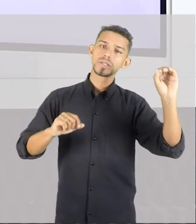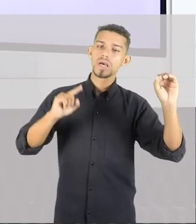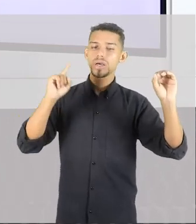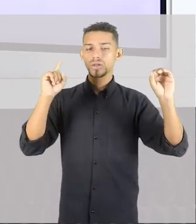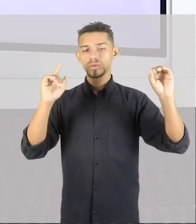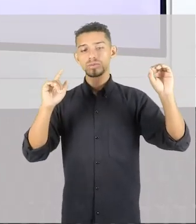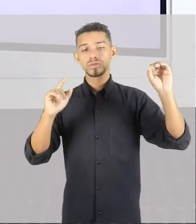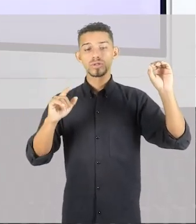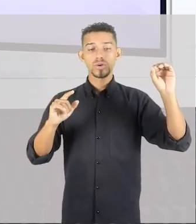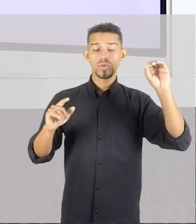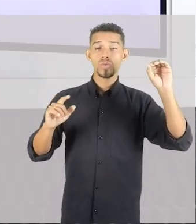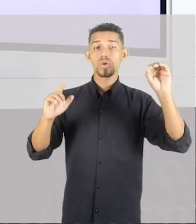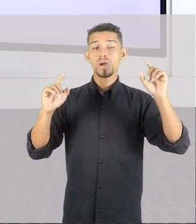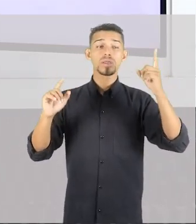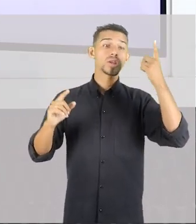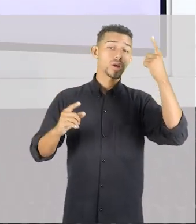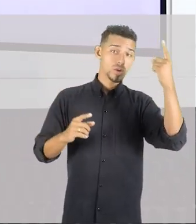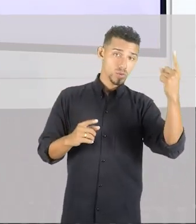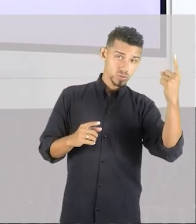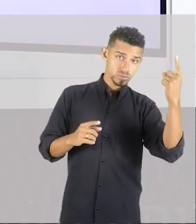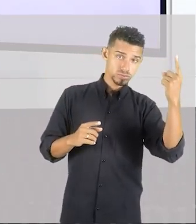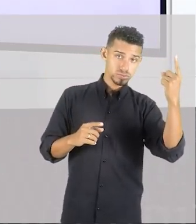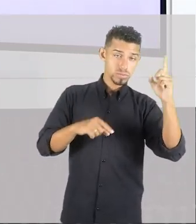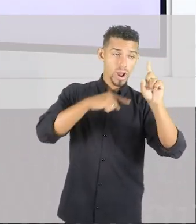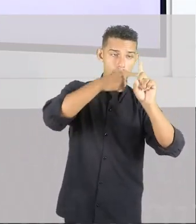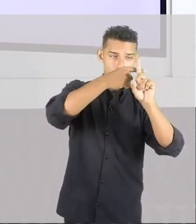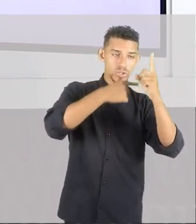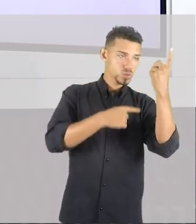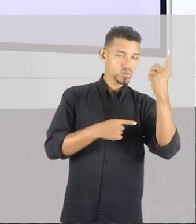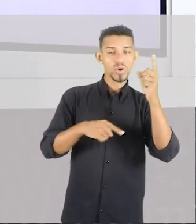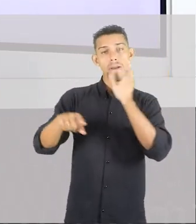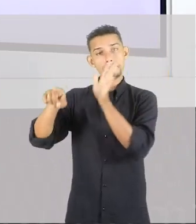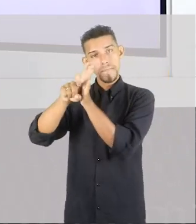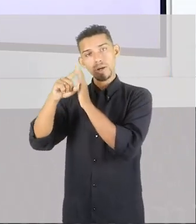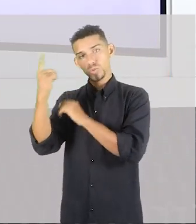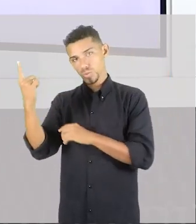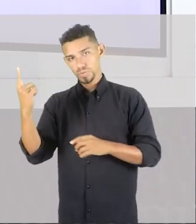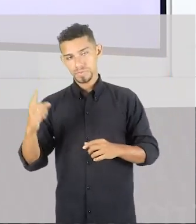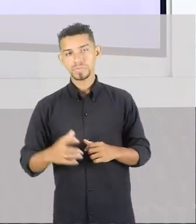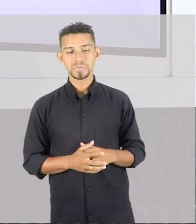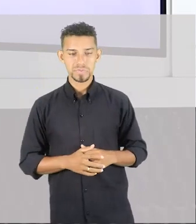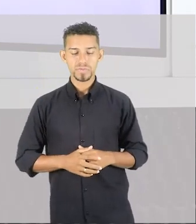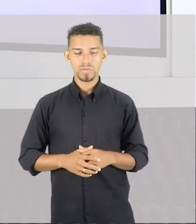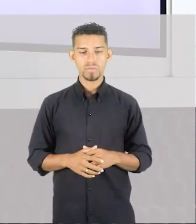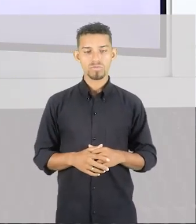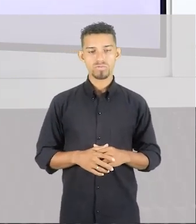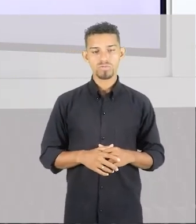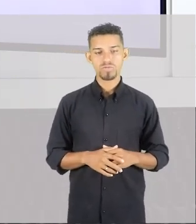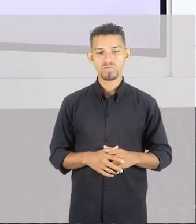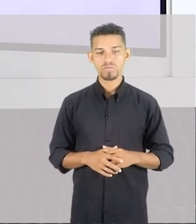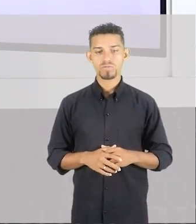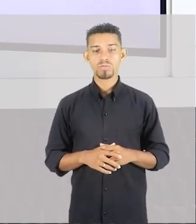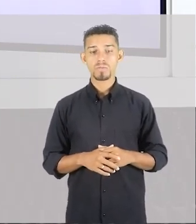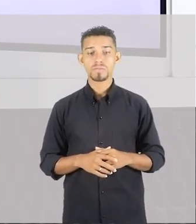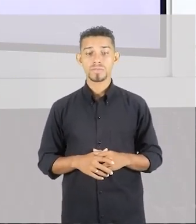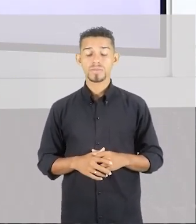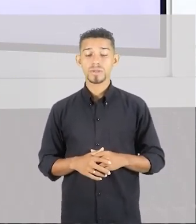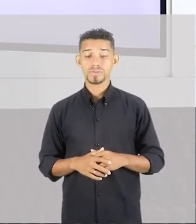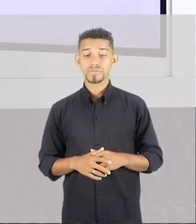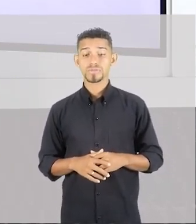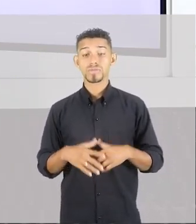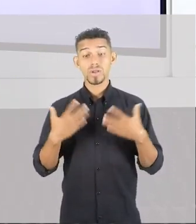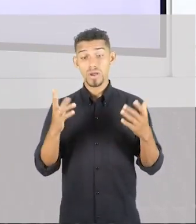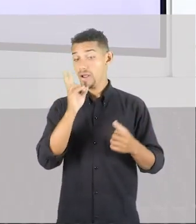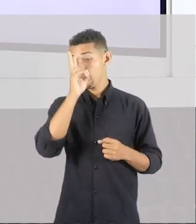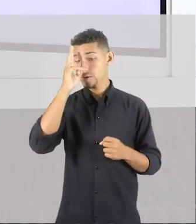Não, perdão, entre 1 e menos 1. Então o maior valor que eu tenho para o seno é quando ele é 1, né? O valor dele é 1. Então aí o valor da